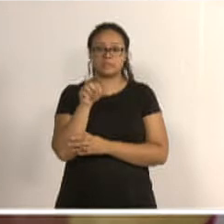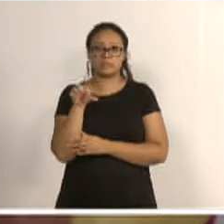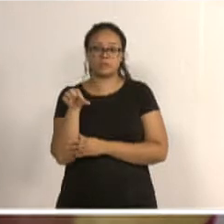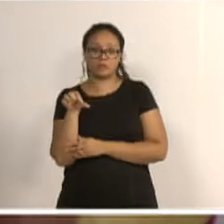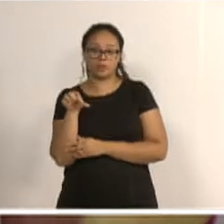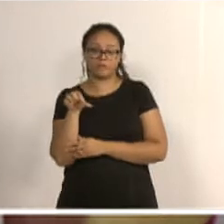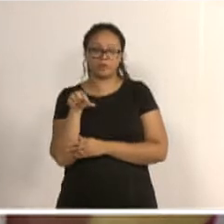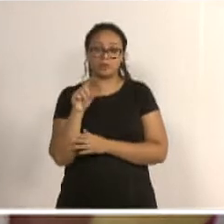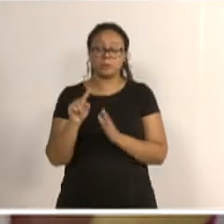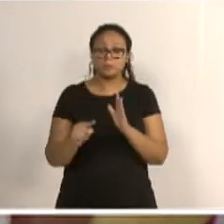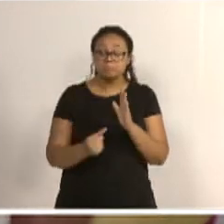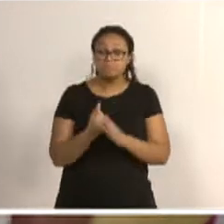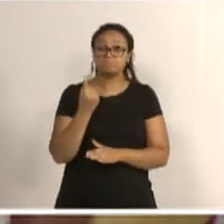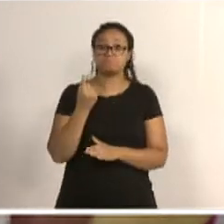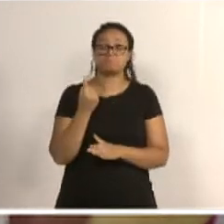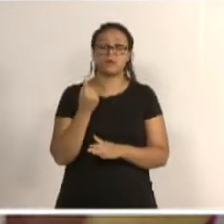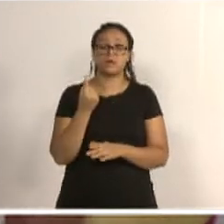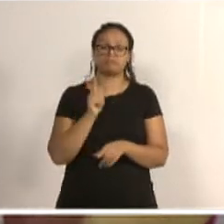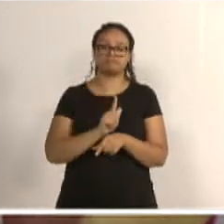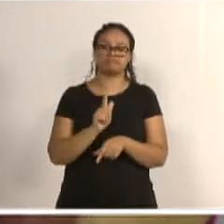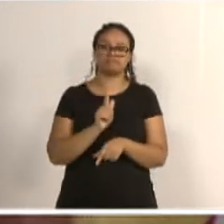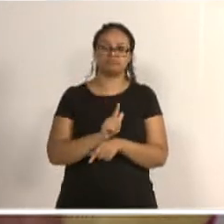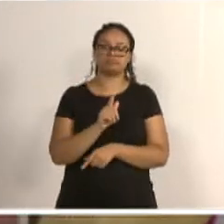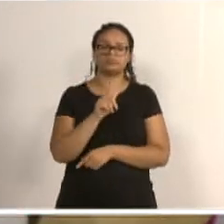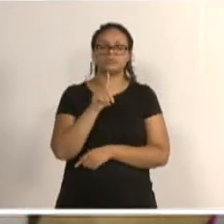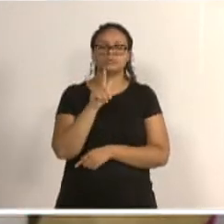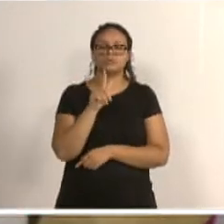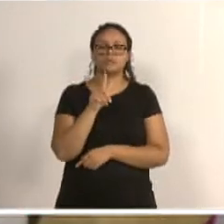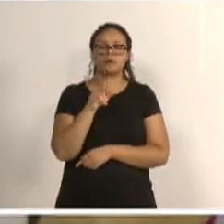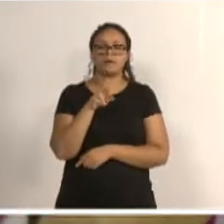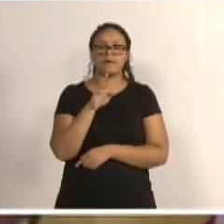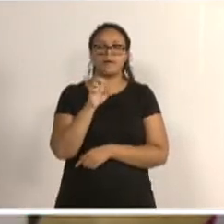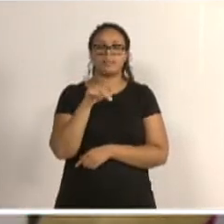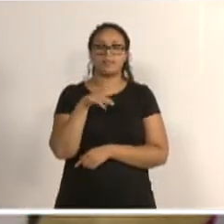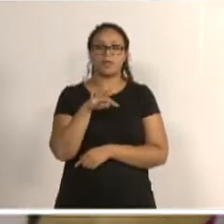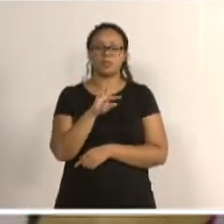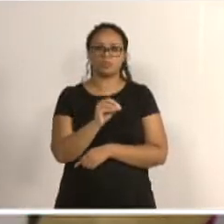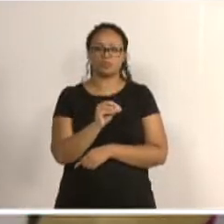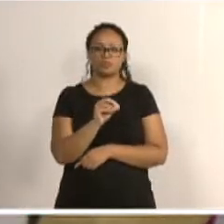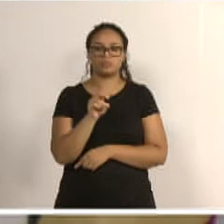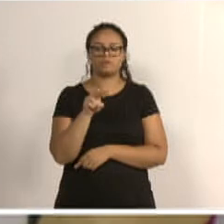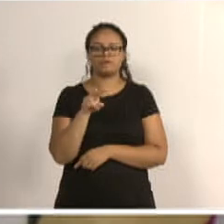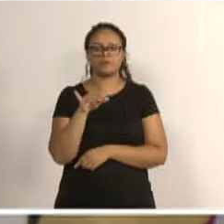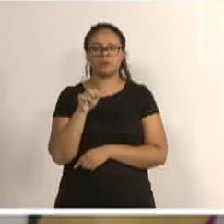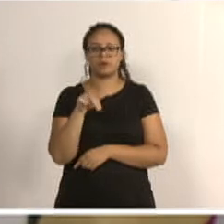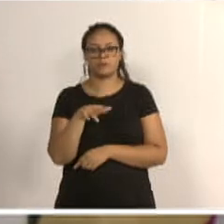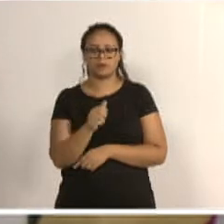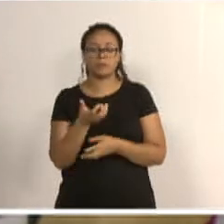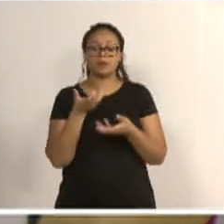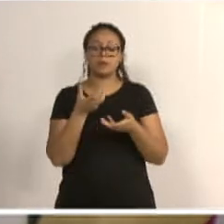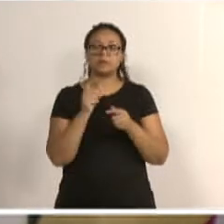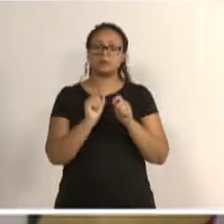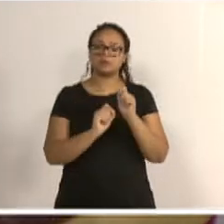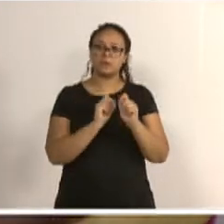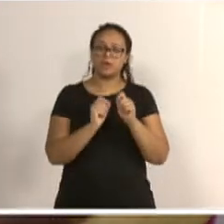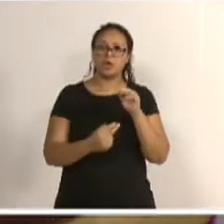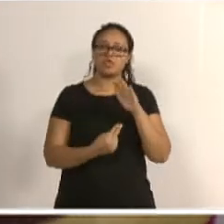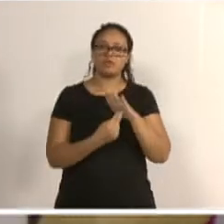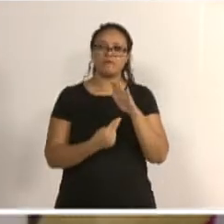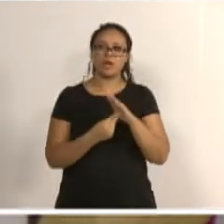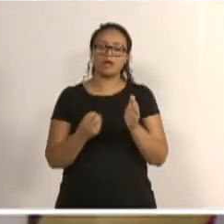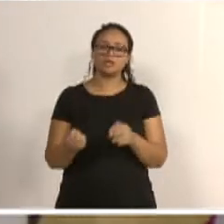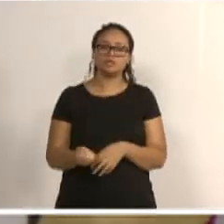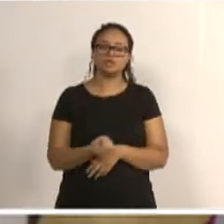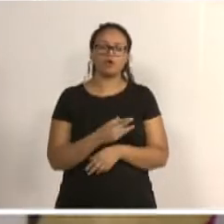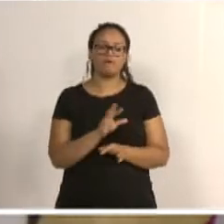do prefeito Renato Viana, com a atribuição principal na época de gerir a nova rodoviária, que hoje já é velha. E